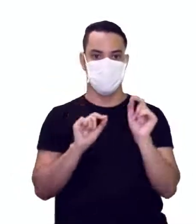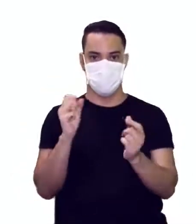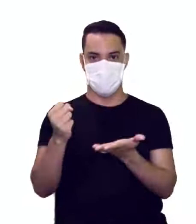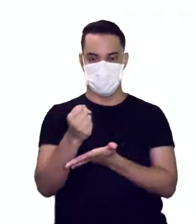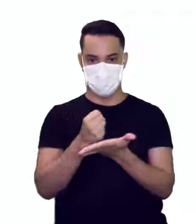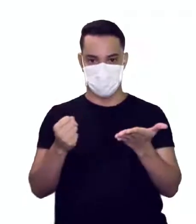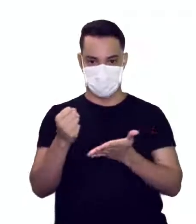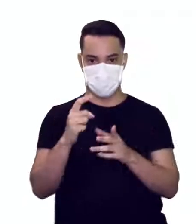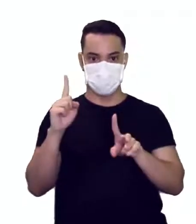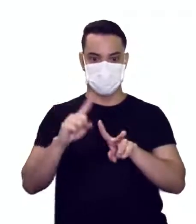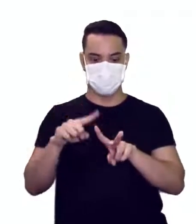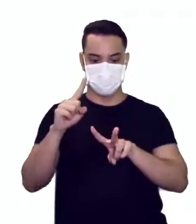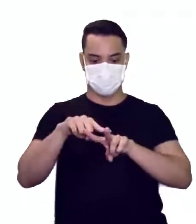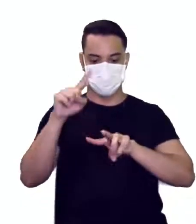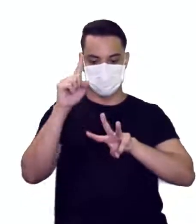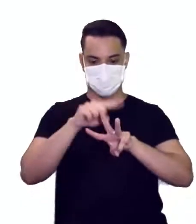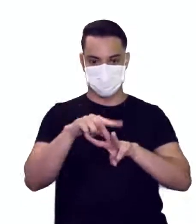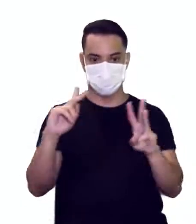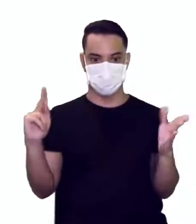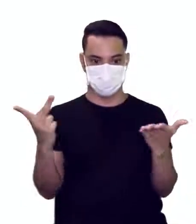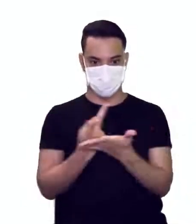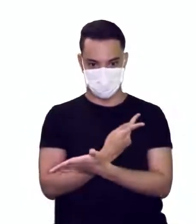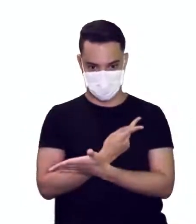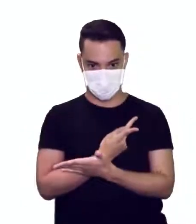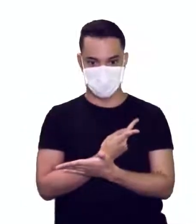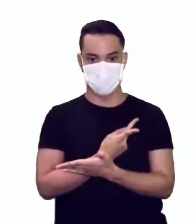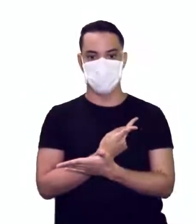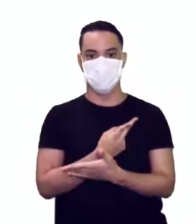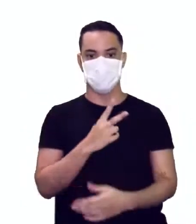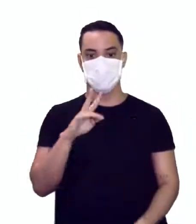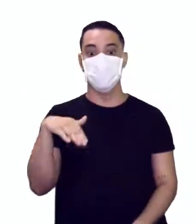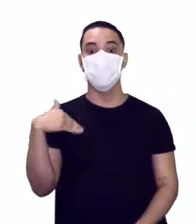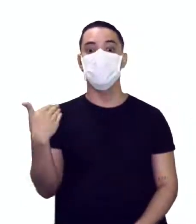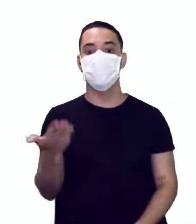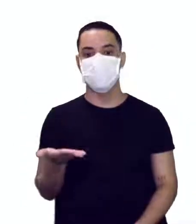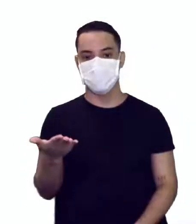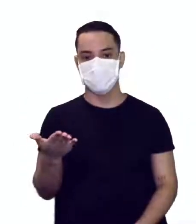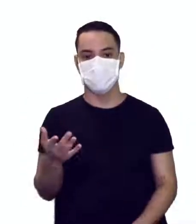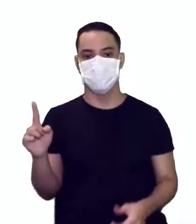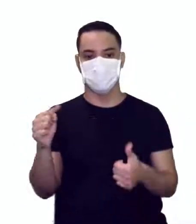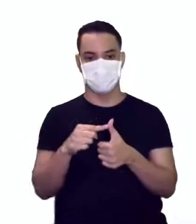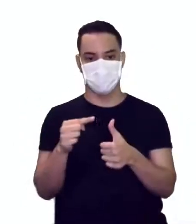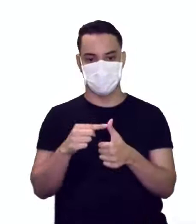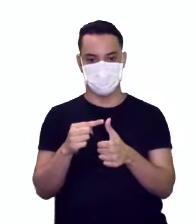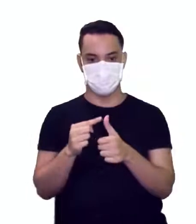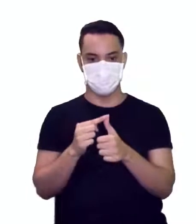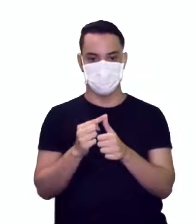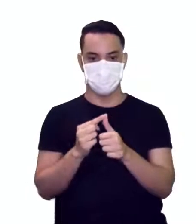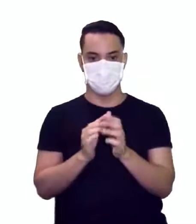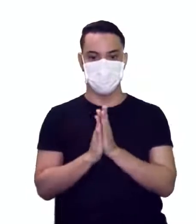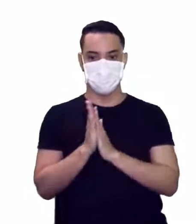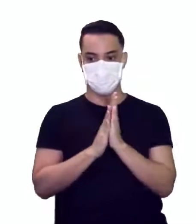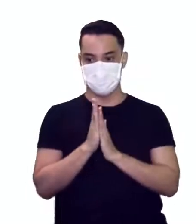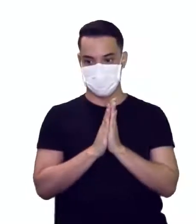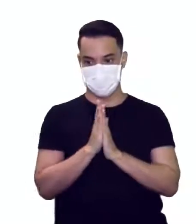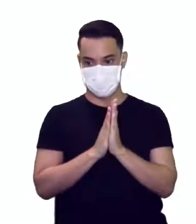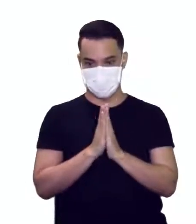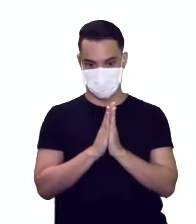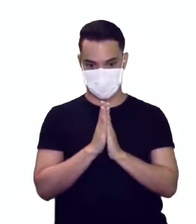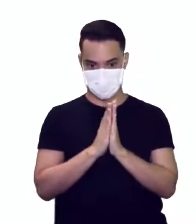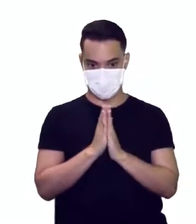basicamente 3 tipos de processo de eletrização. Vamos ver quais são? Eu tenho aqui atrito